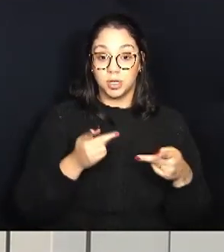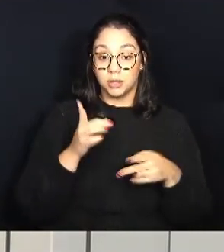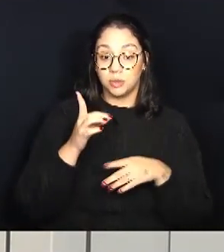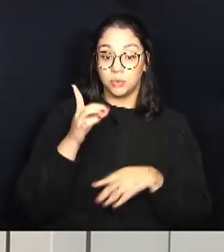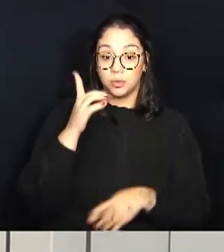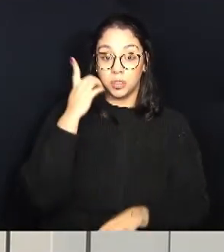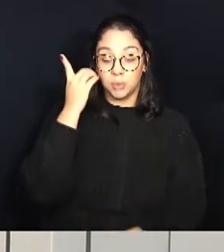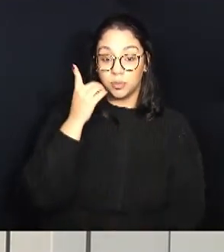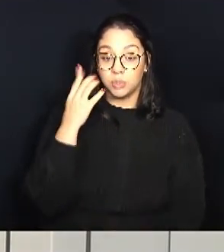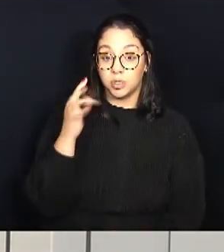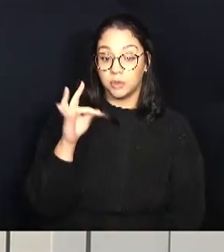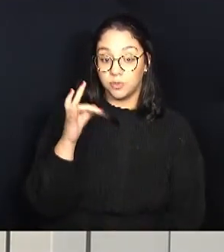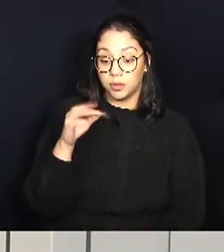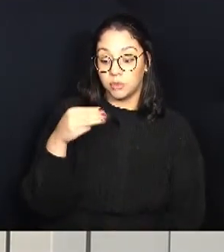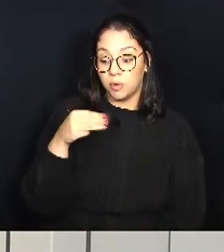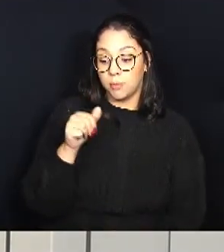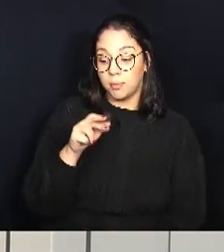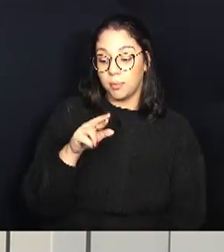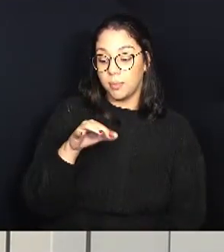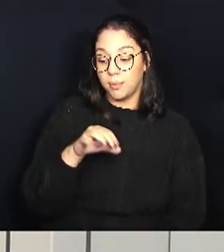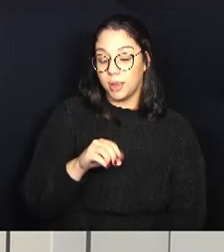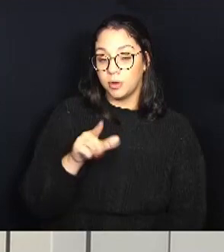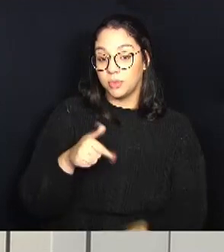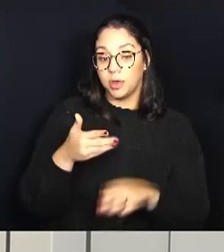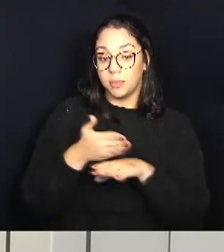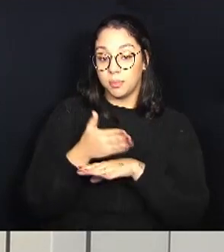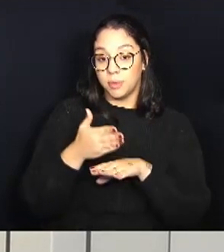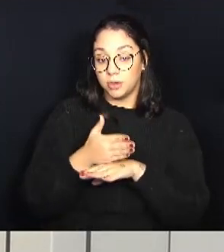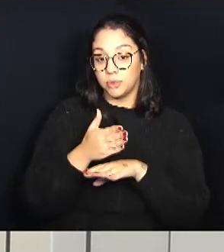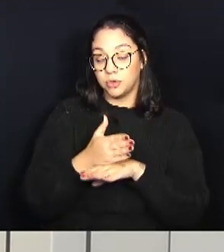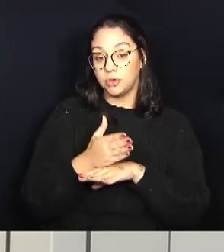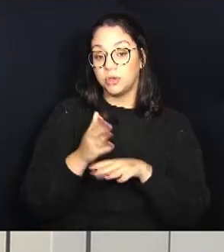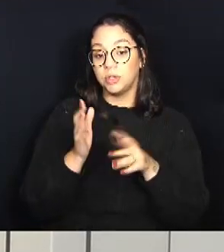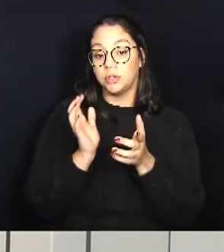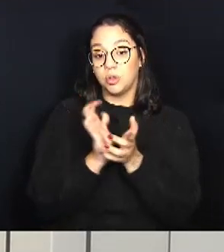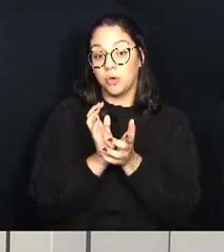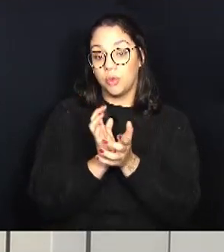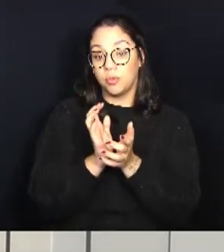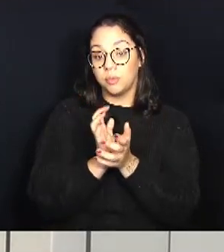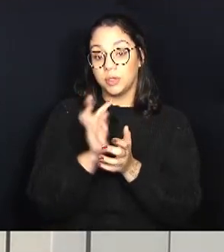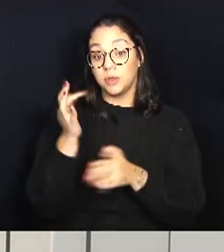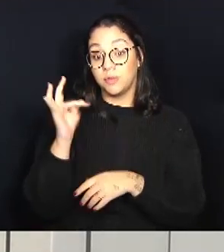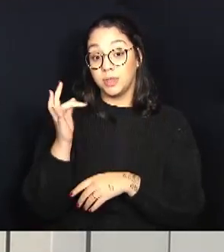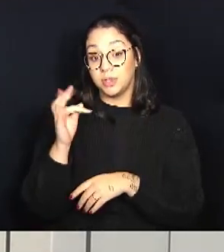Mário Palumbo, que é membro da Comissão Federal Antidrogas.